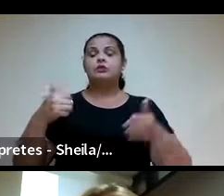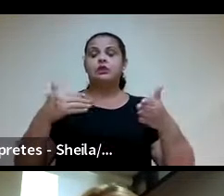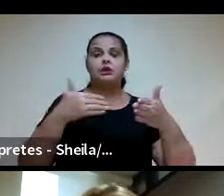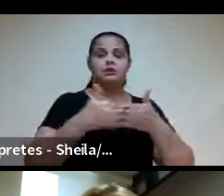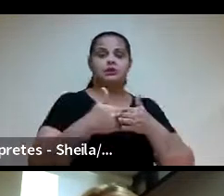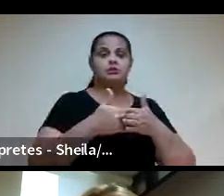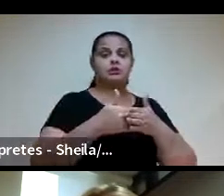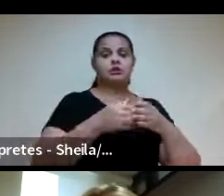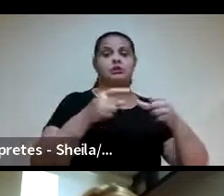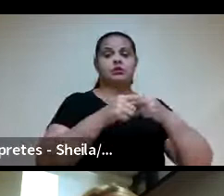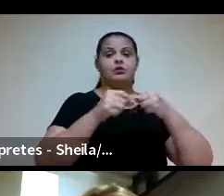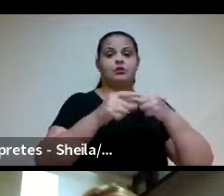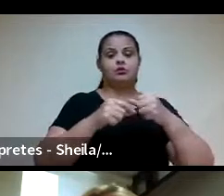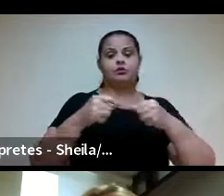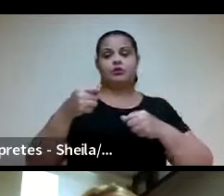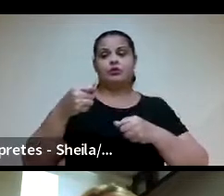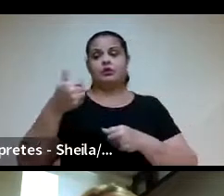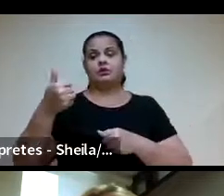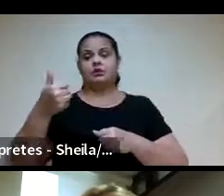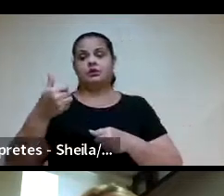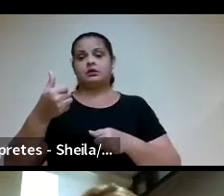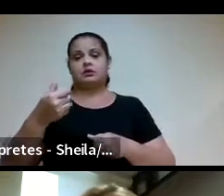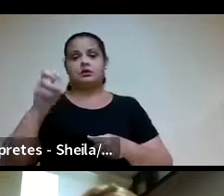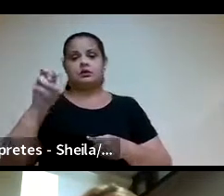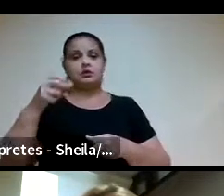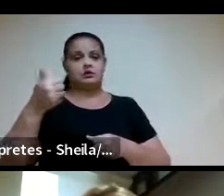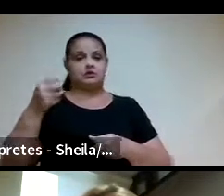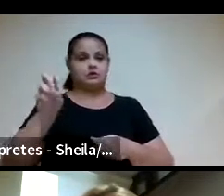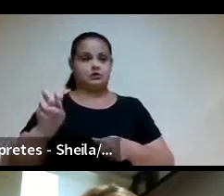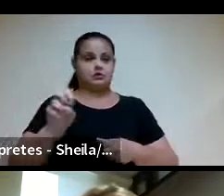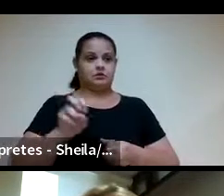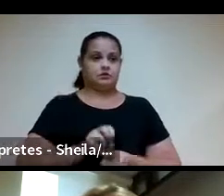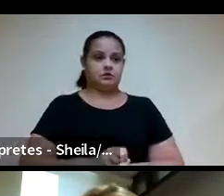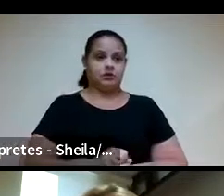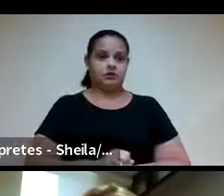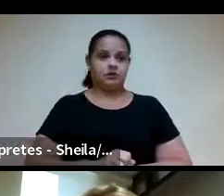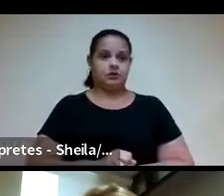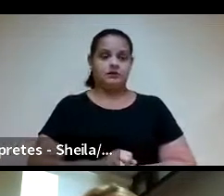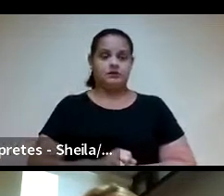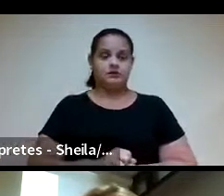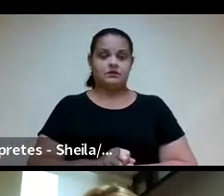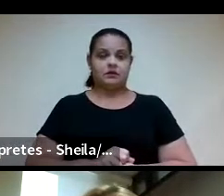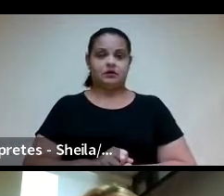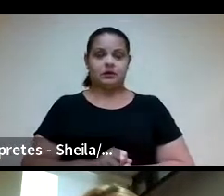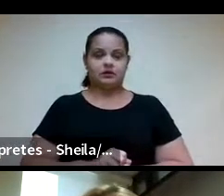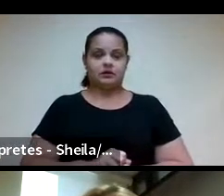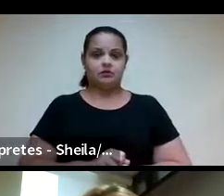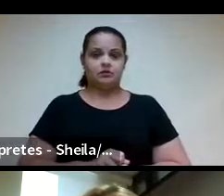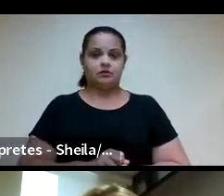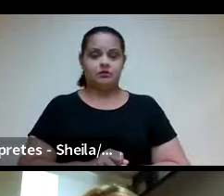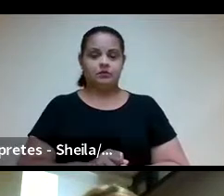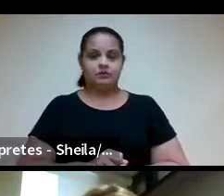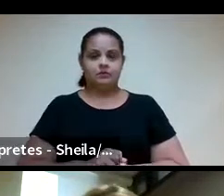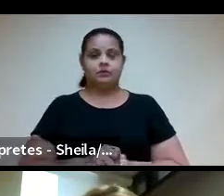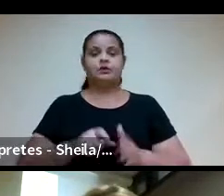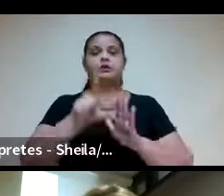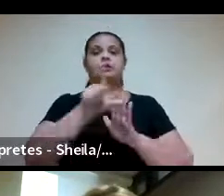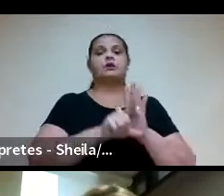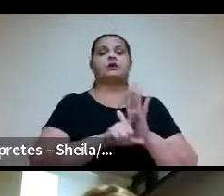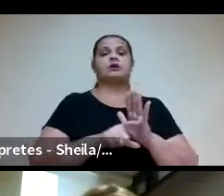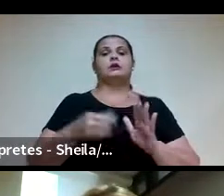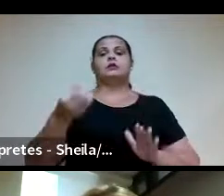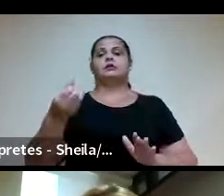inciso 5º da Lei Complementar 6490, no sentido de que as testemunhas deverão comparecer independentemente de